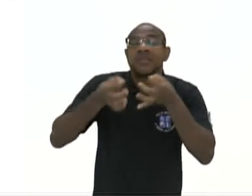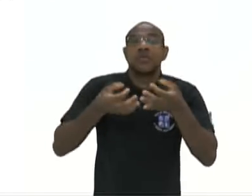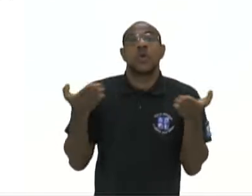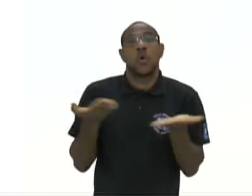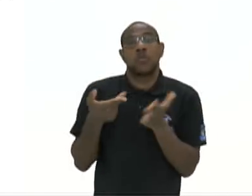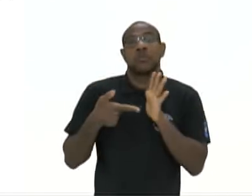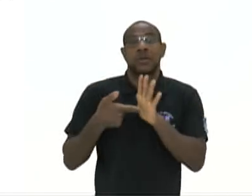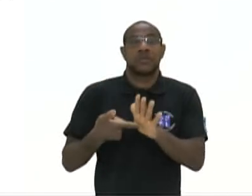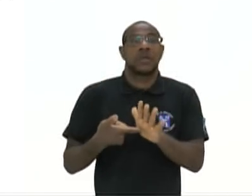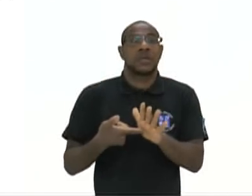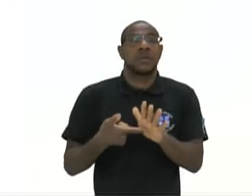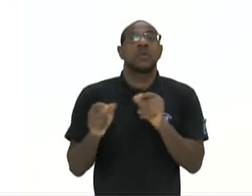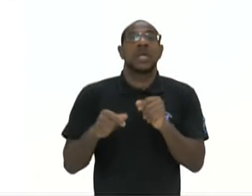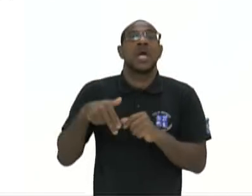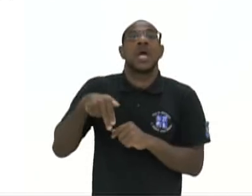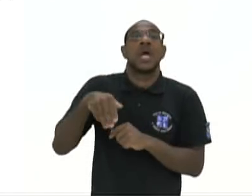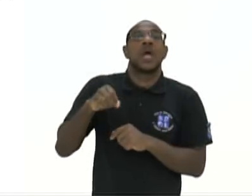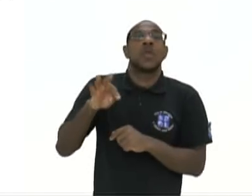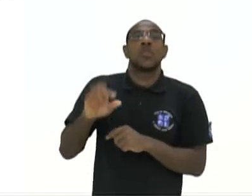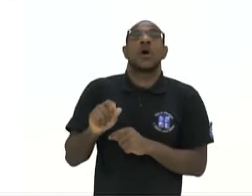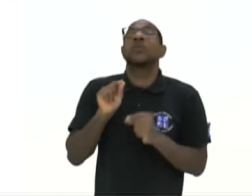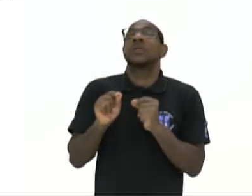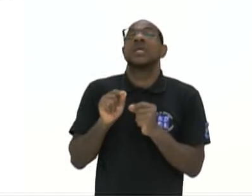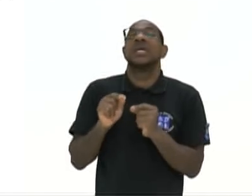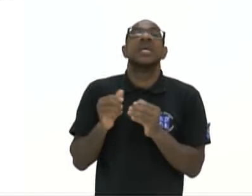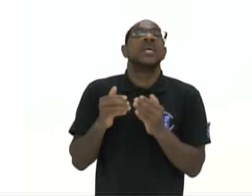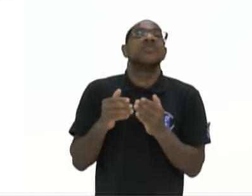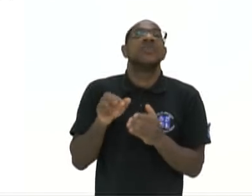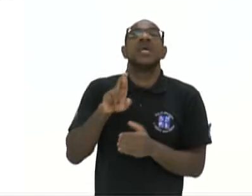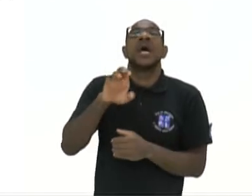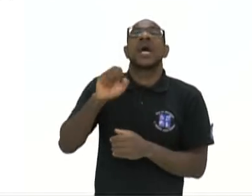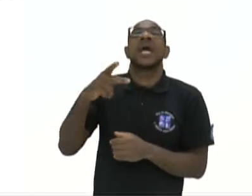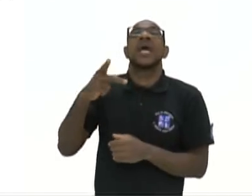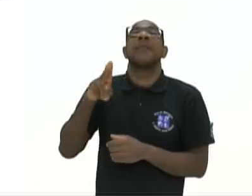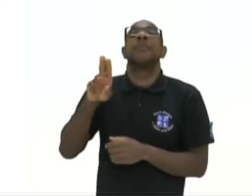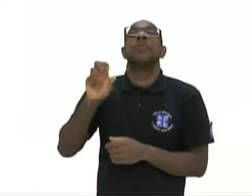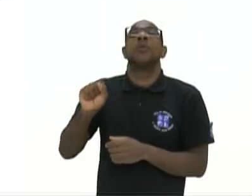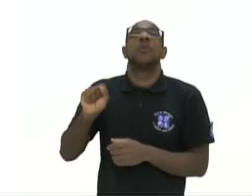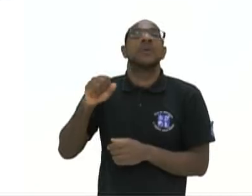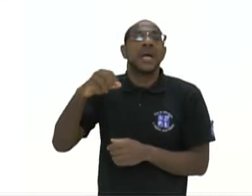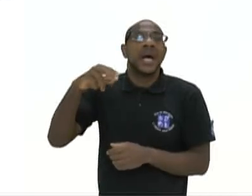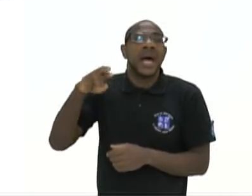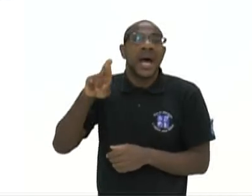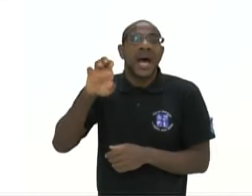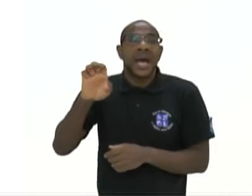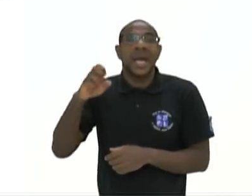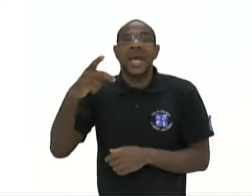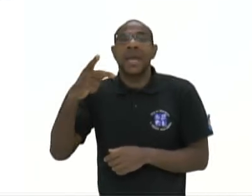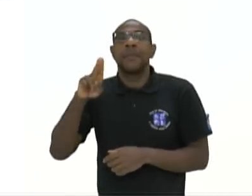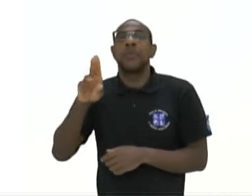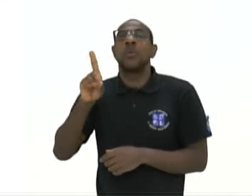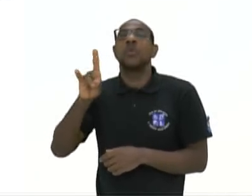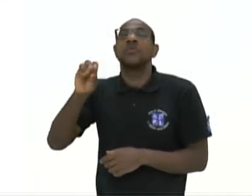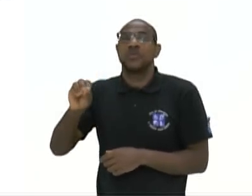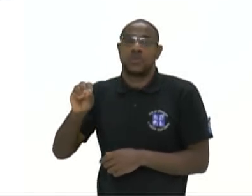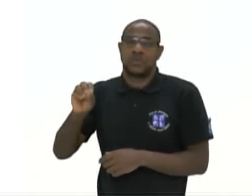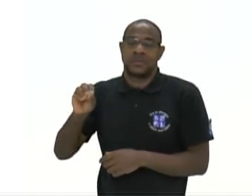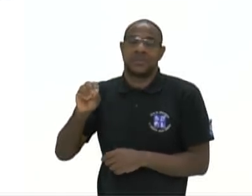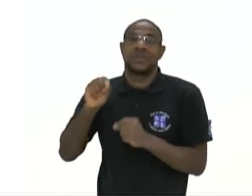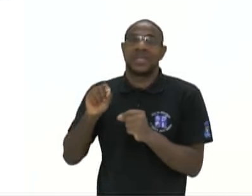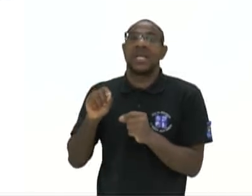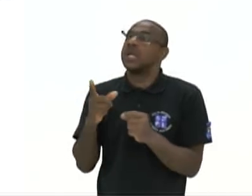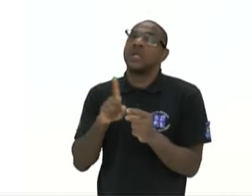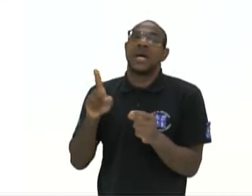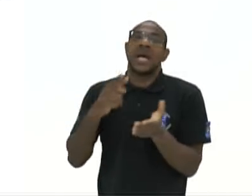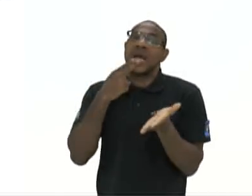carta ou nota de repúdio. É um tipo de carta, uma publicação, em que um grupo de